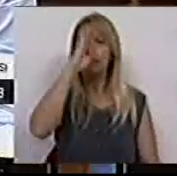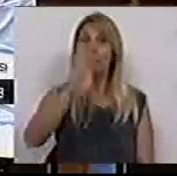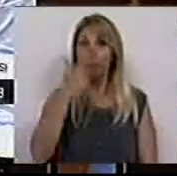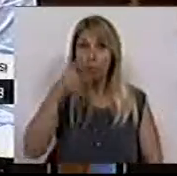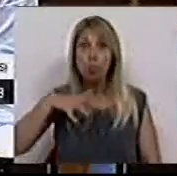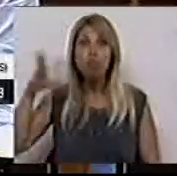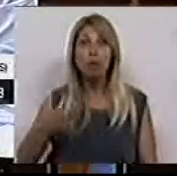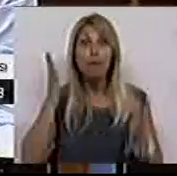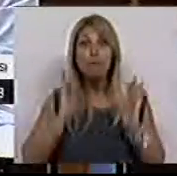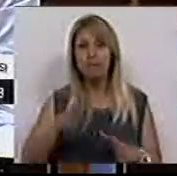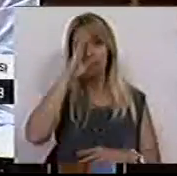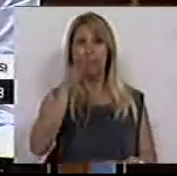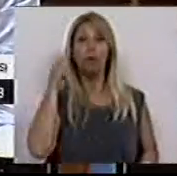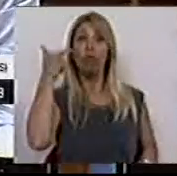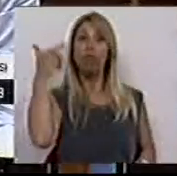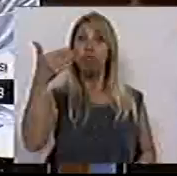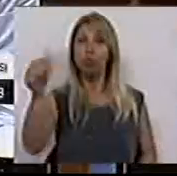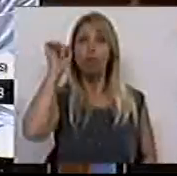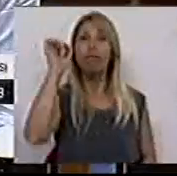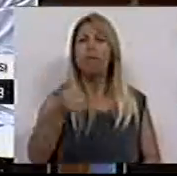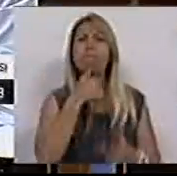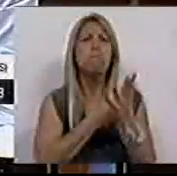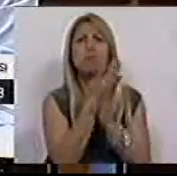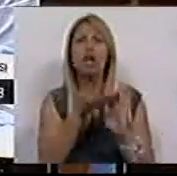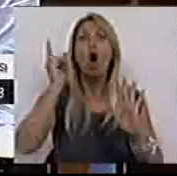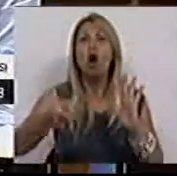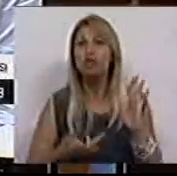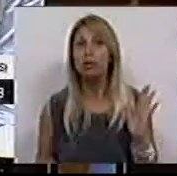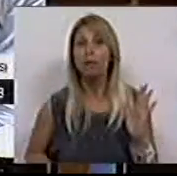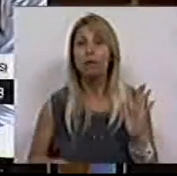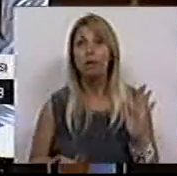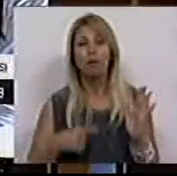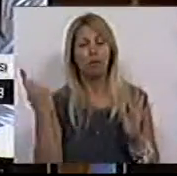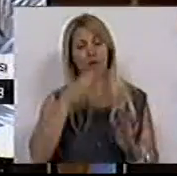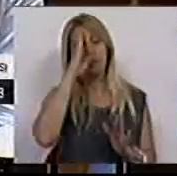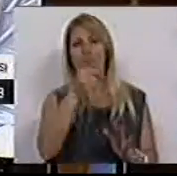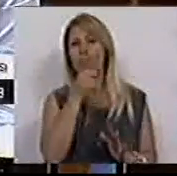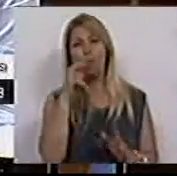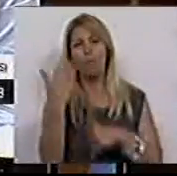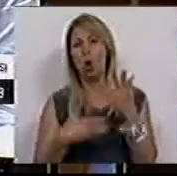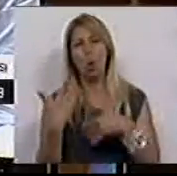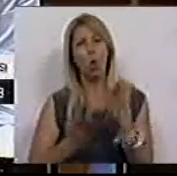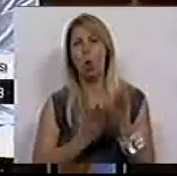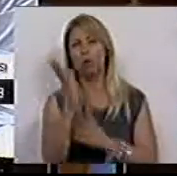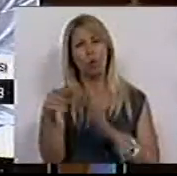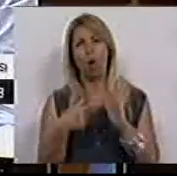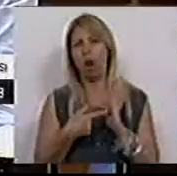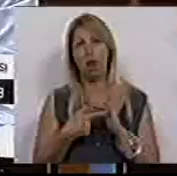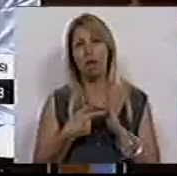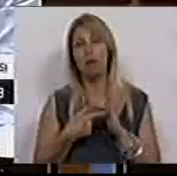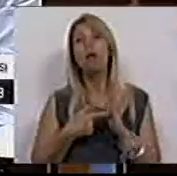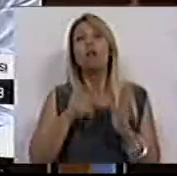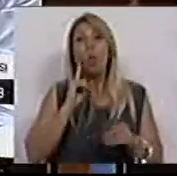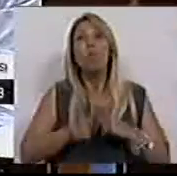saber para o seu futuro, é que medidas são estas, porque nós sabemos que o compromisso continua lá e, portanto, quais são os cortes que